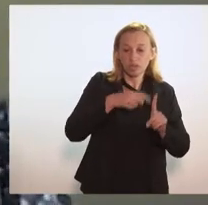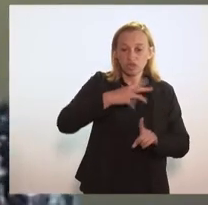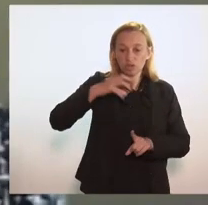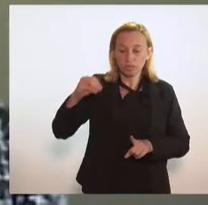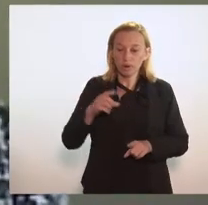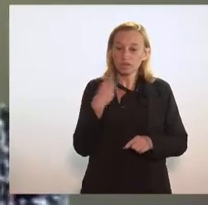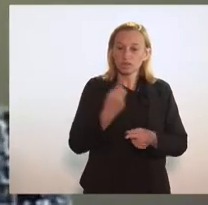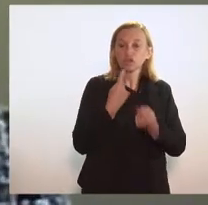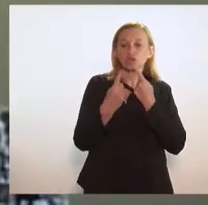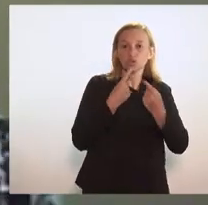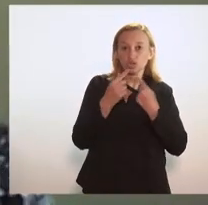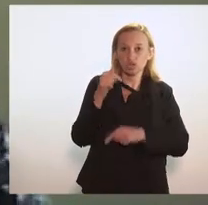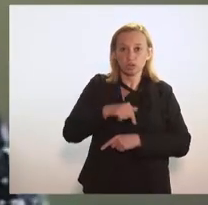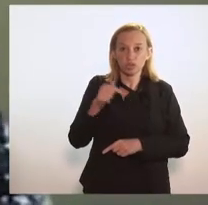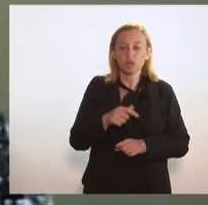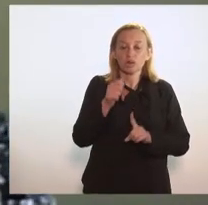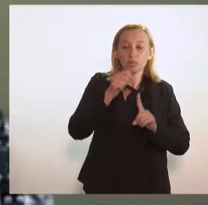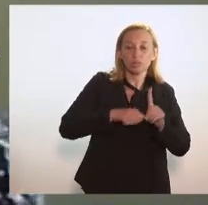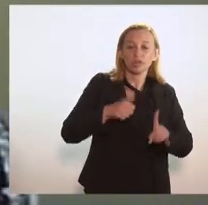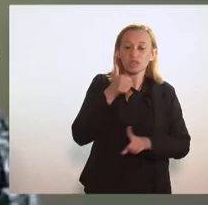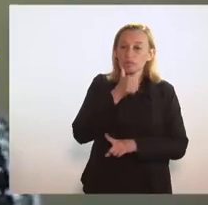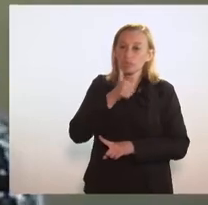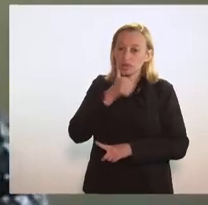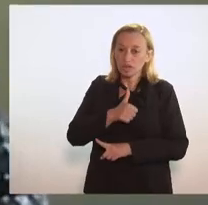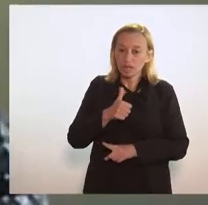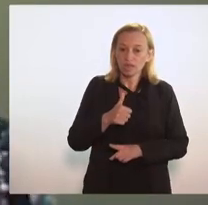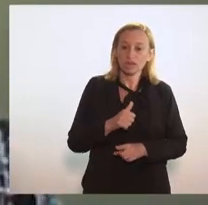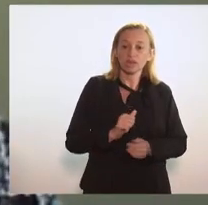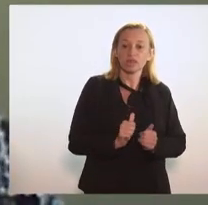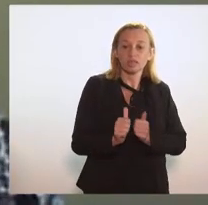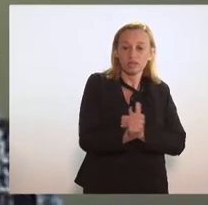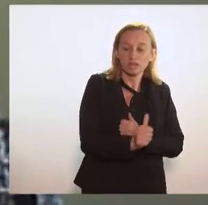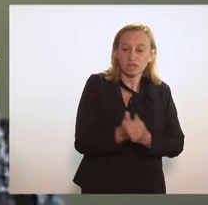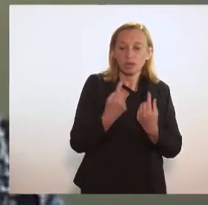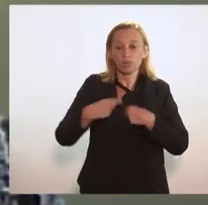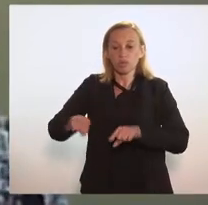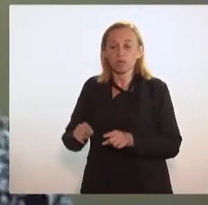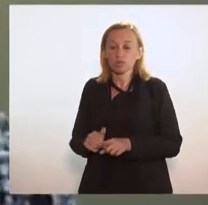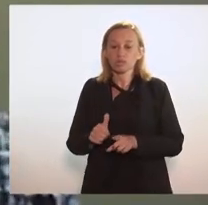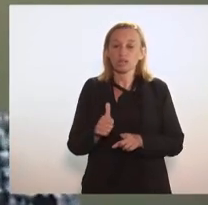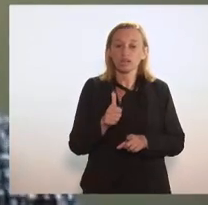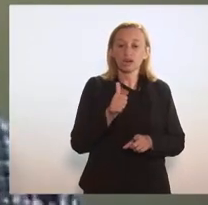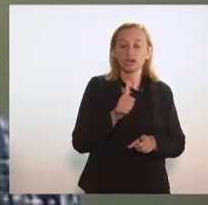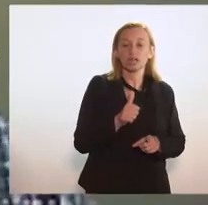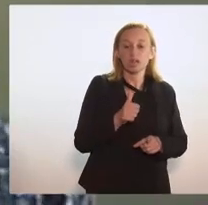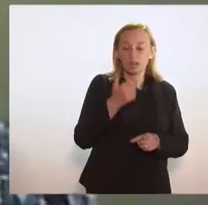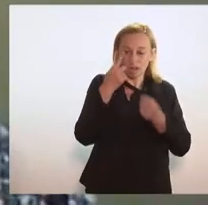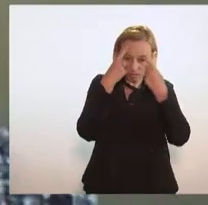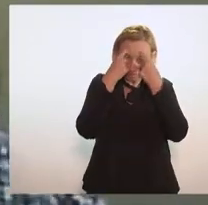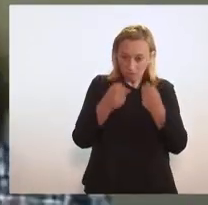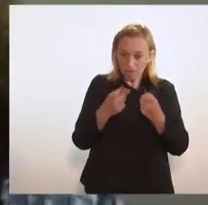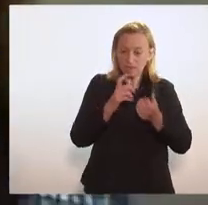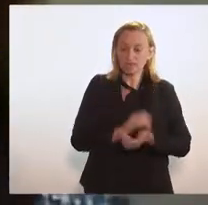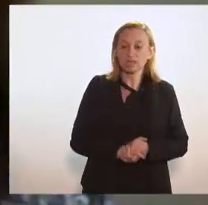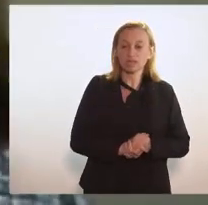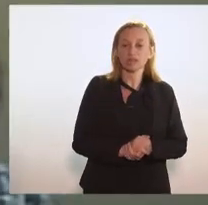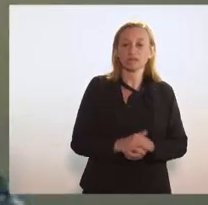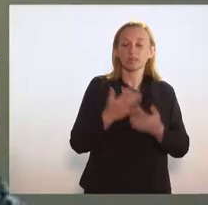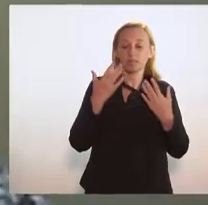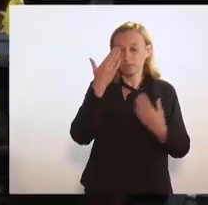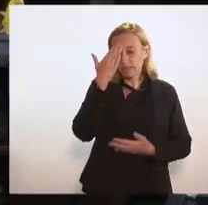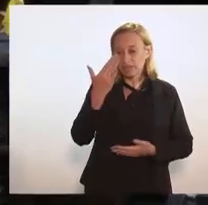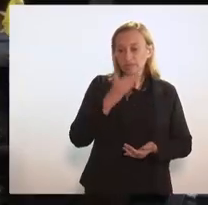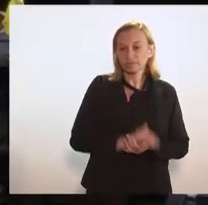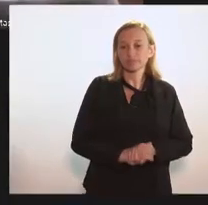os nossos últimos aqui o mês da mulher m enfrentamento da violência contra a mulher é um dever de todas e todos muito